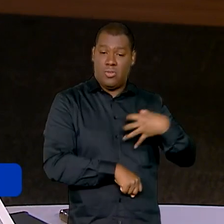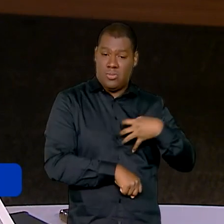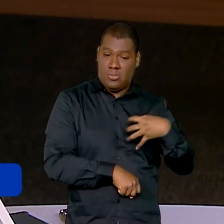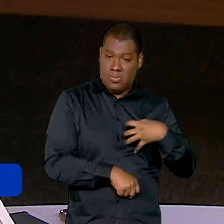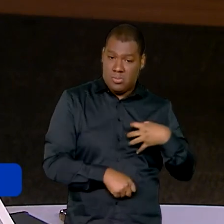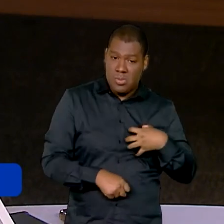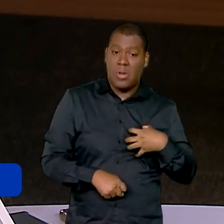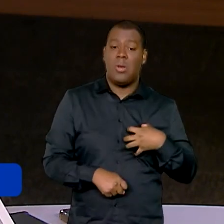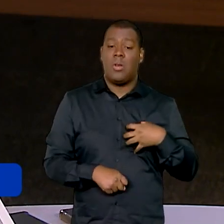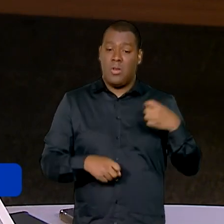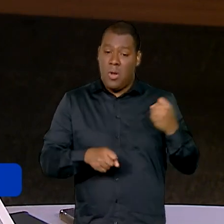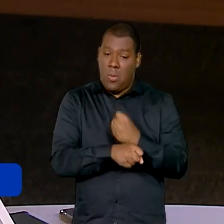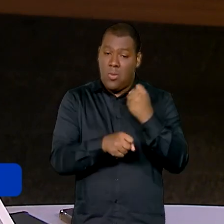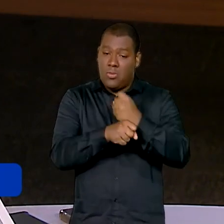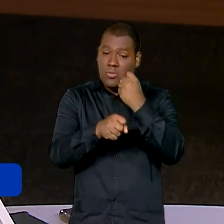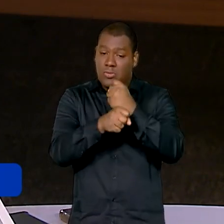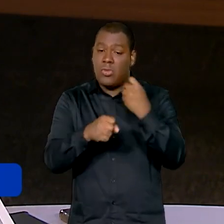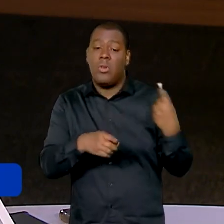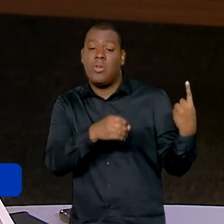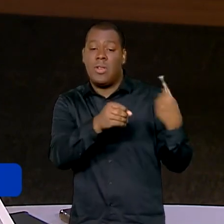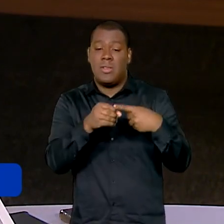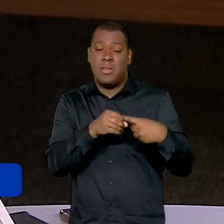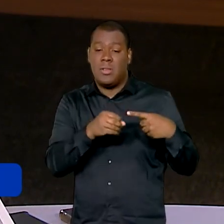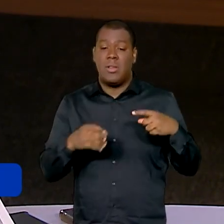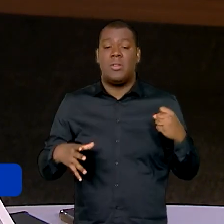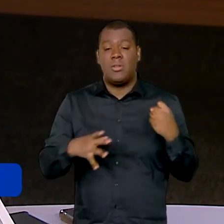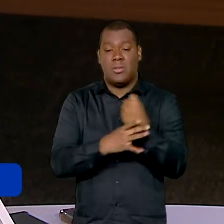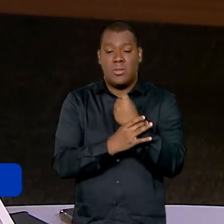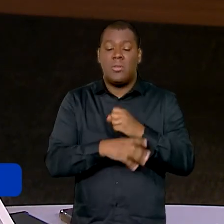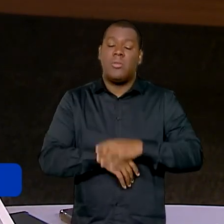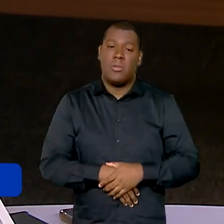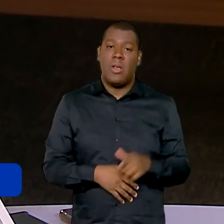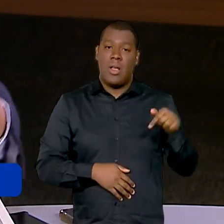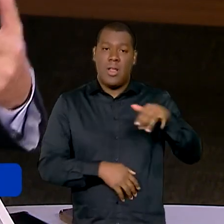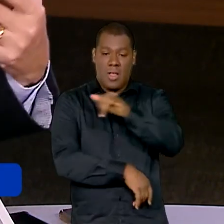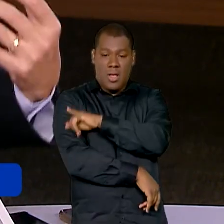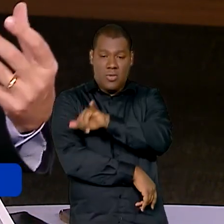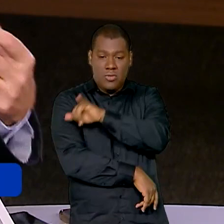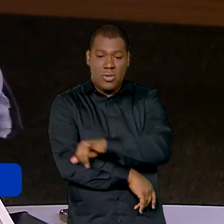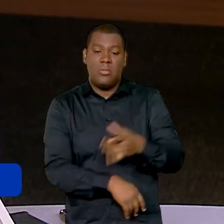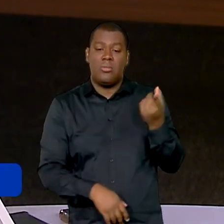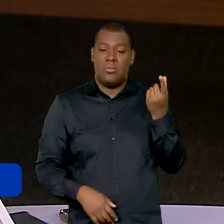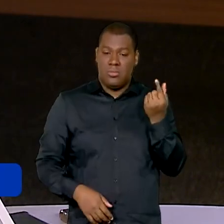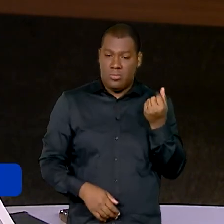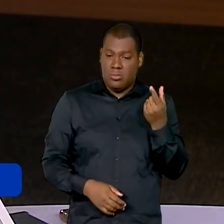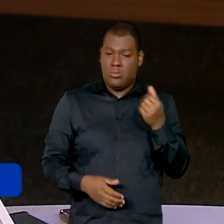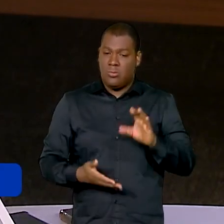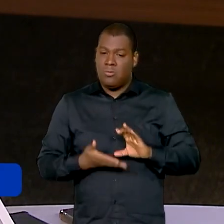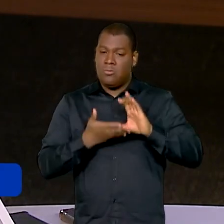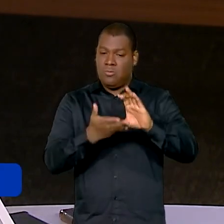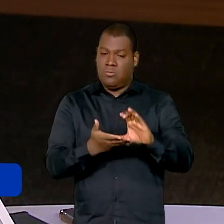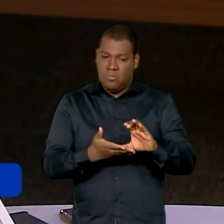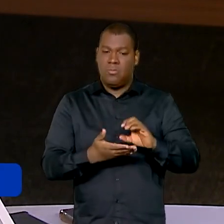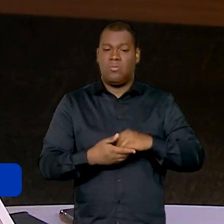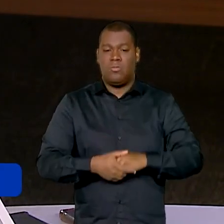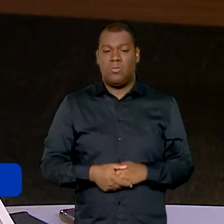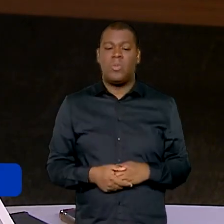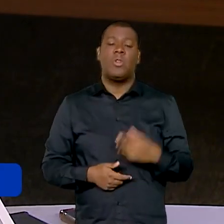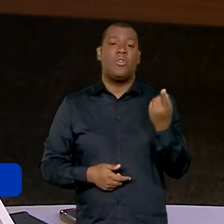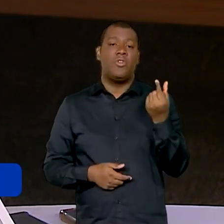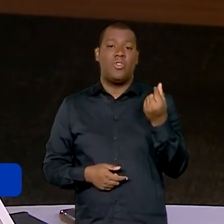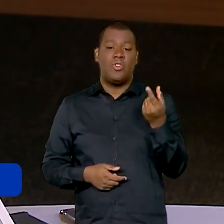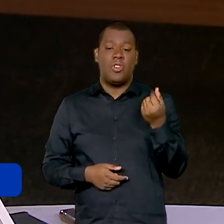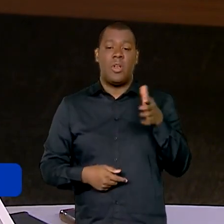de Janeiro, nós temos um saldo e estamos mantendo o recurso e o programa dessas obras antigas, mas também nós teremos nova. É o que